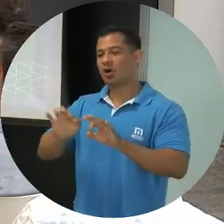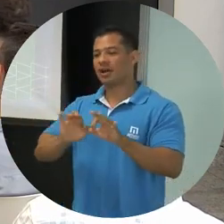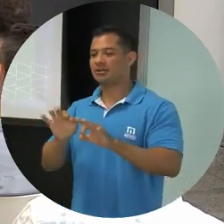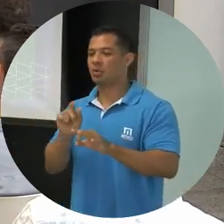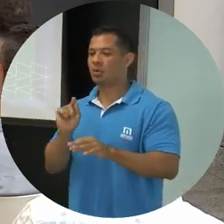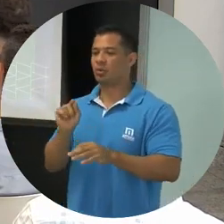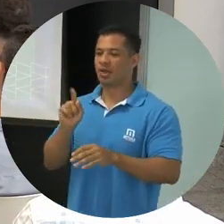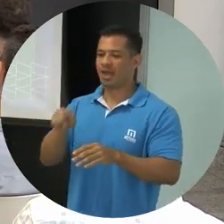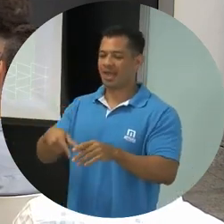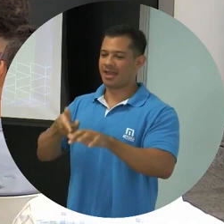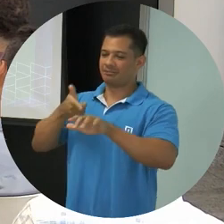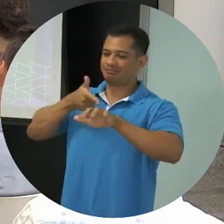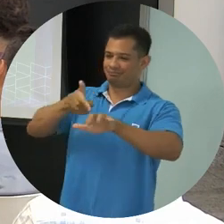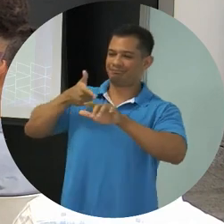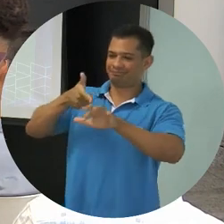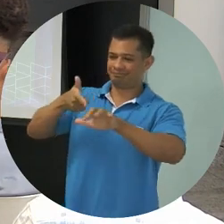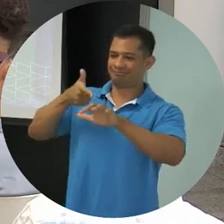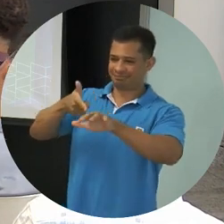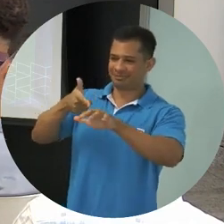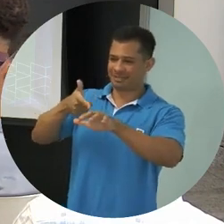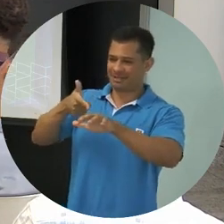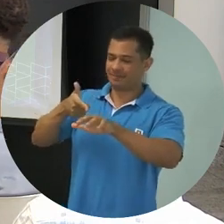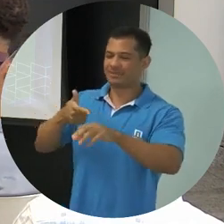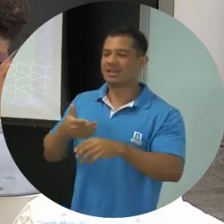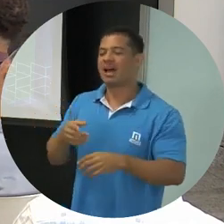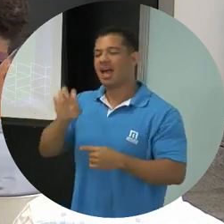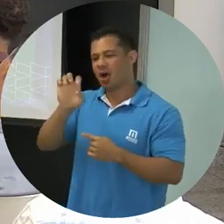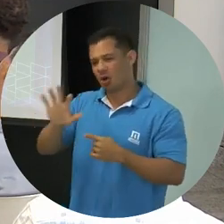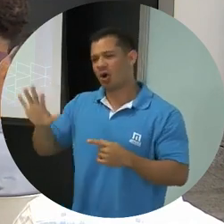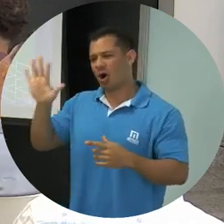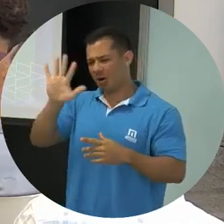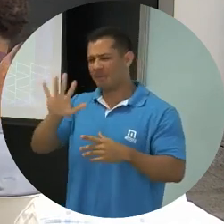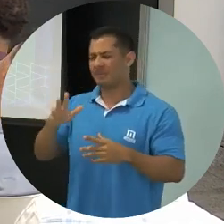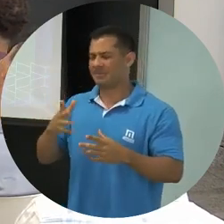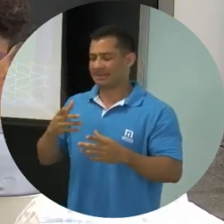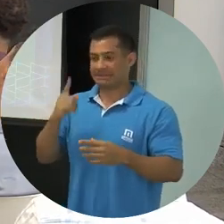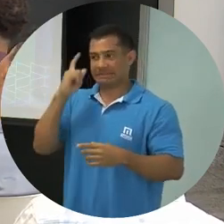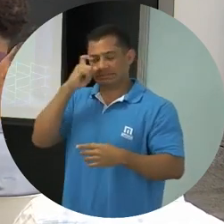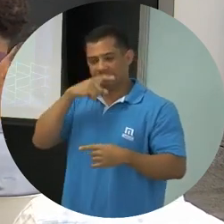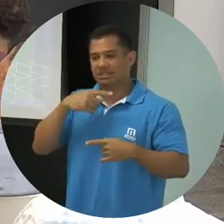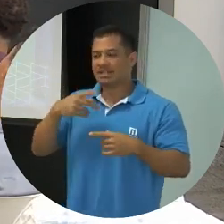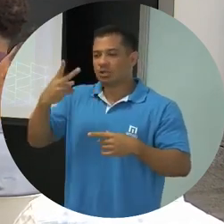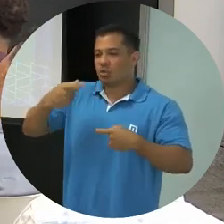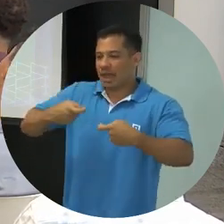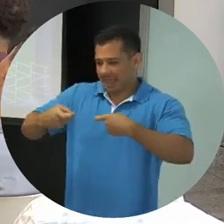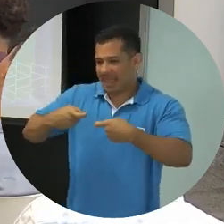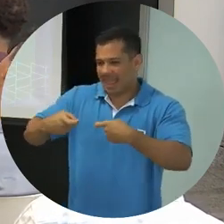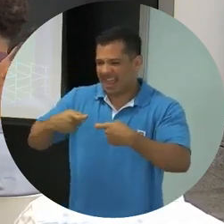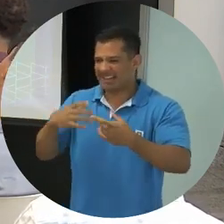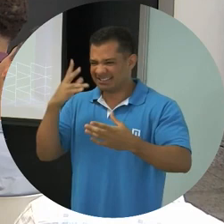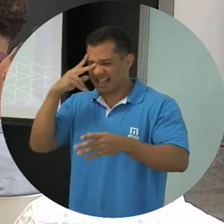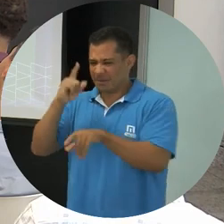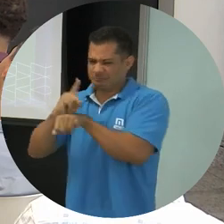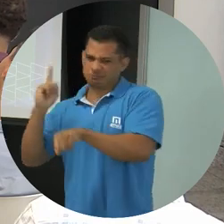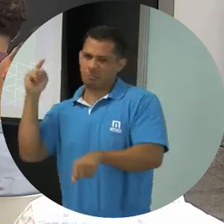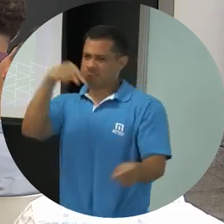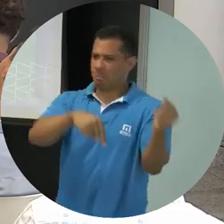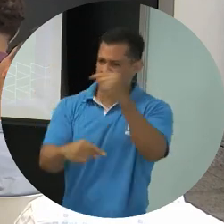hidrojateamento. Como a Europa sofreu muito durante a Segunda Guerra, com questão de bombardeios,